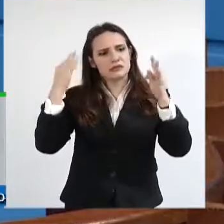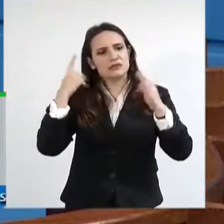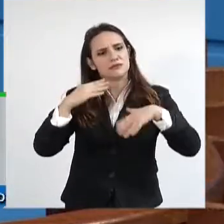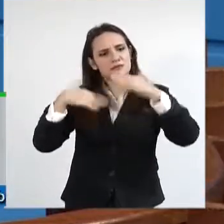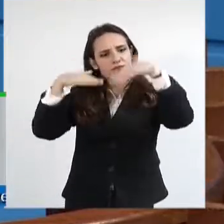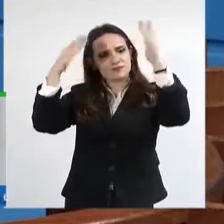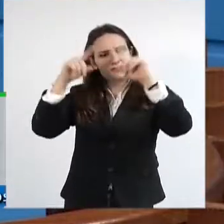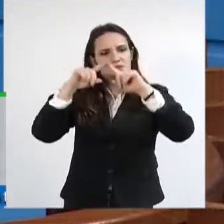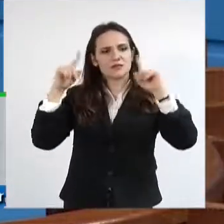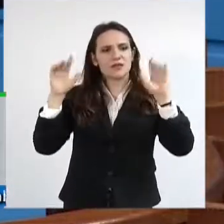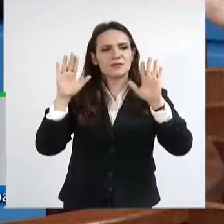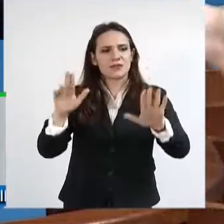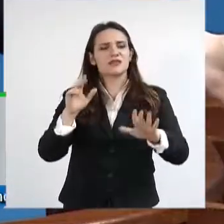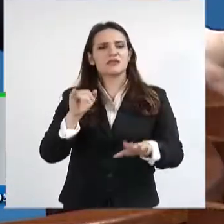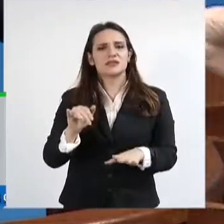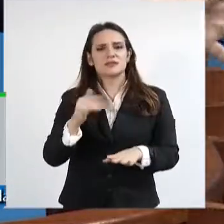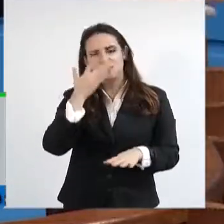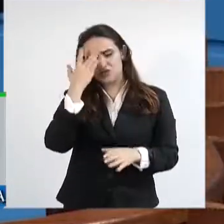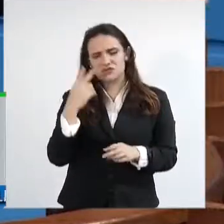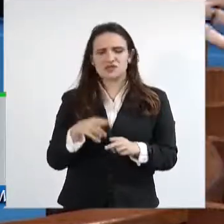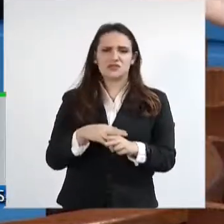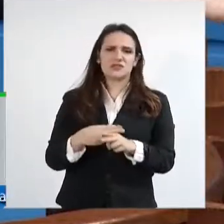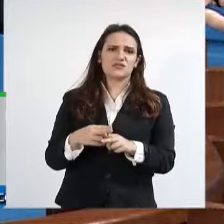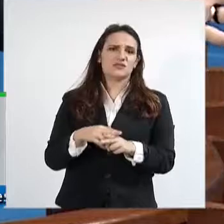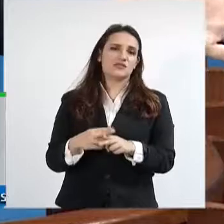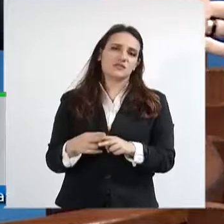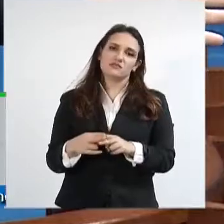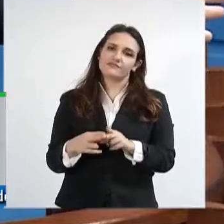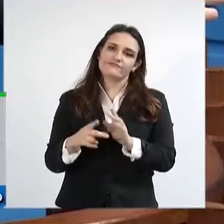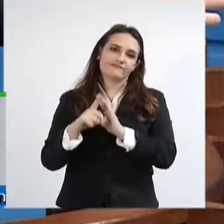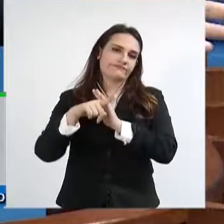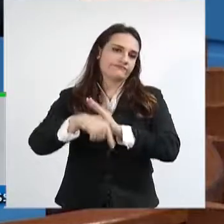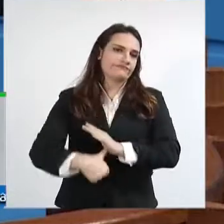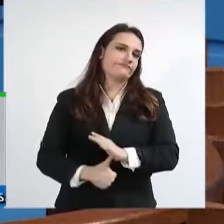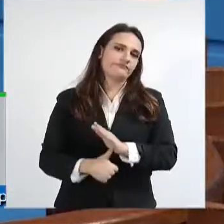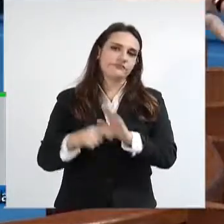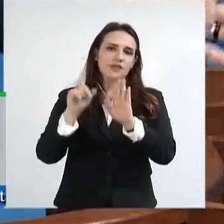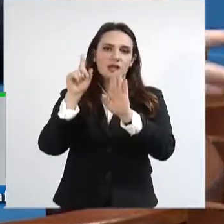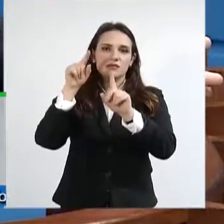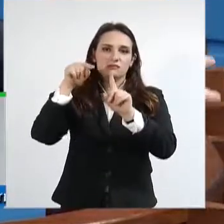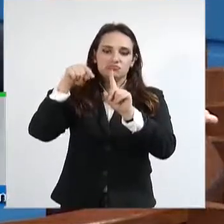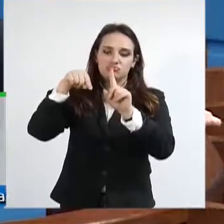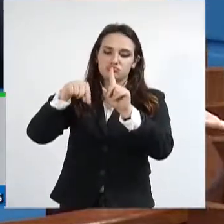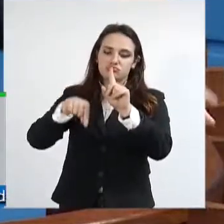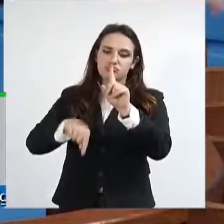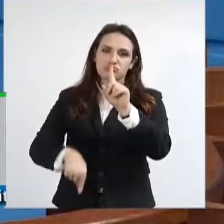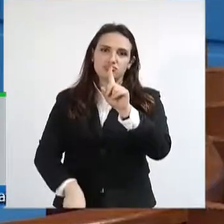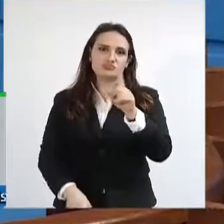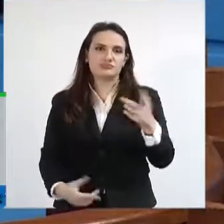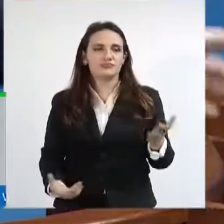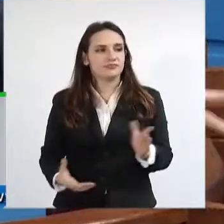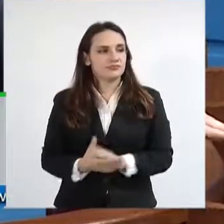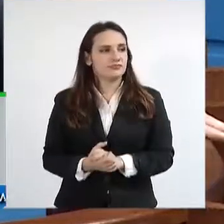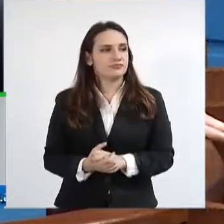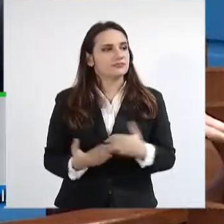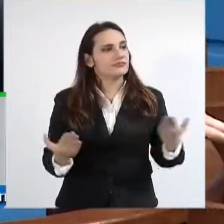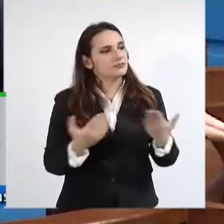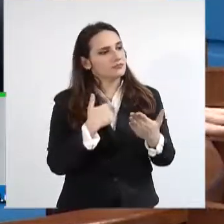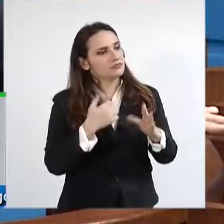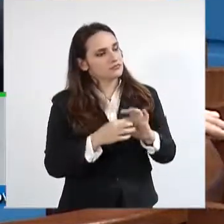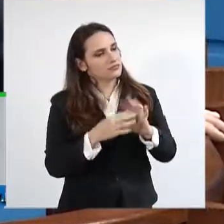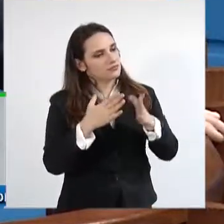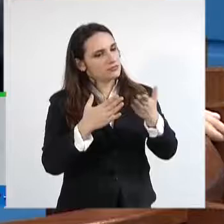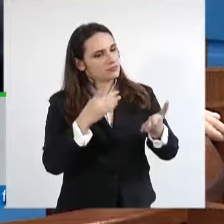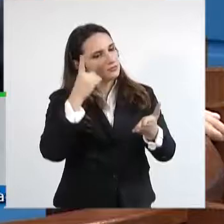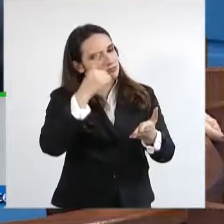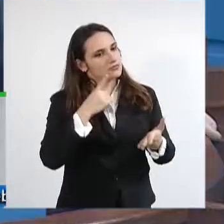faz de conta que investe na educação, está lá atrás, nos indicadores, né, sociais e econômicos. Uma parte ao